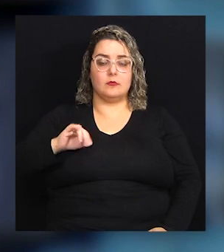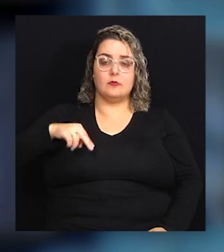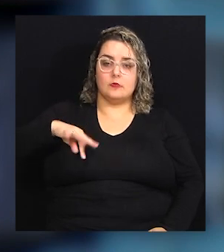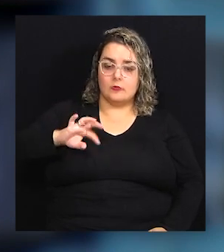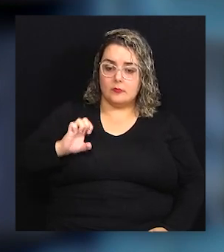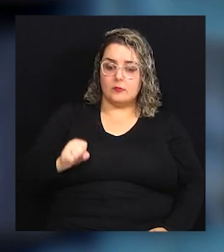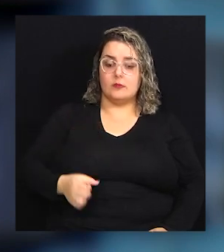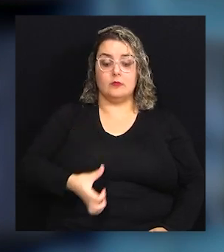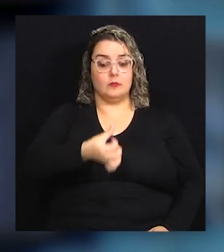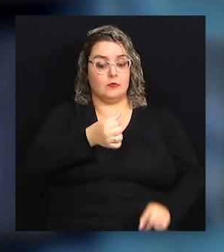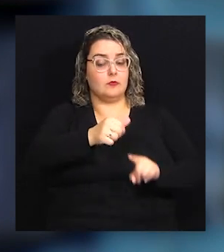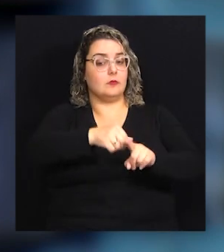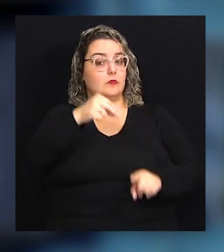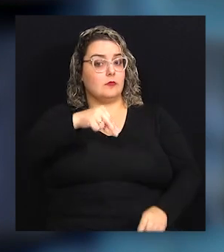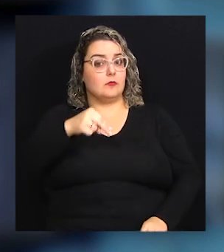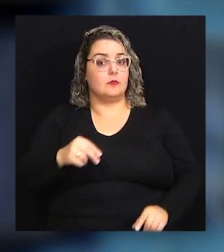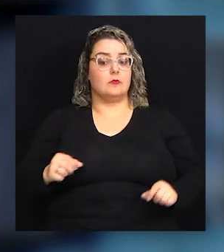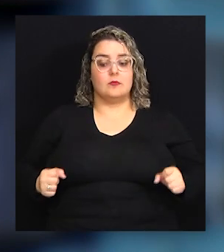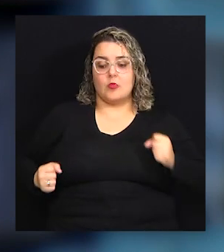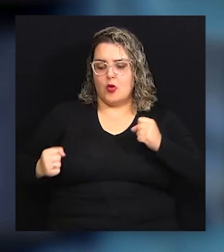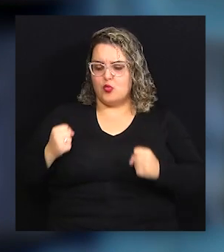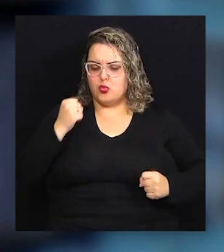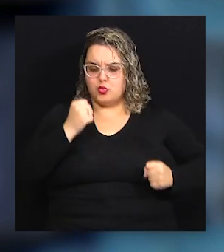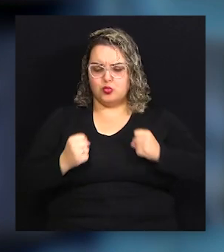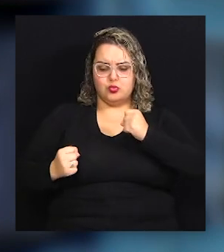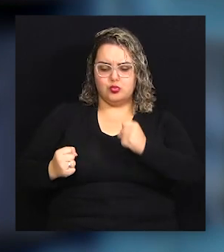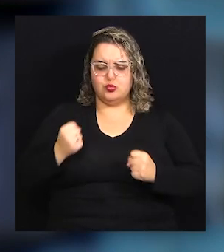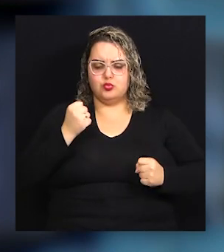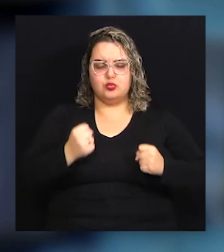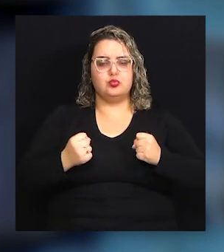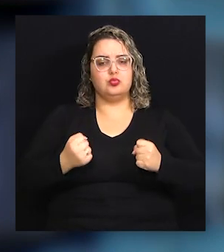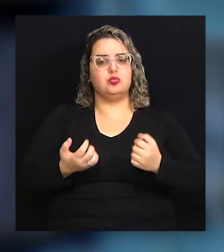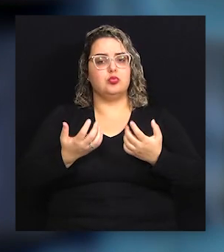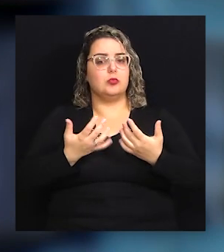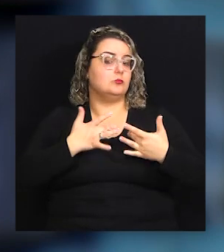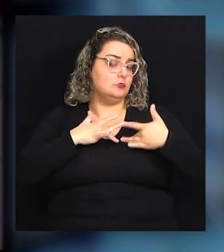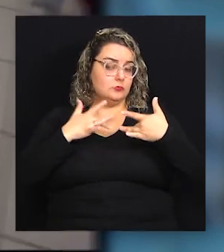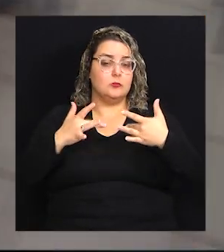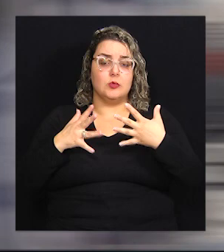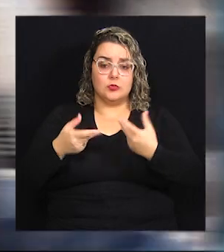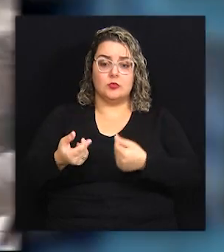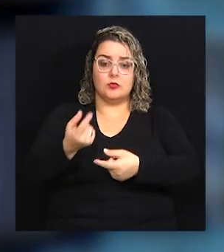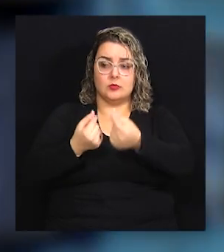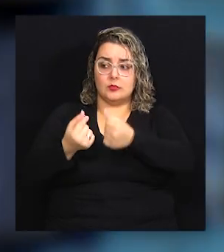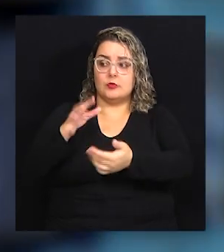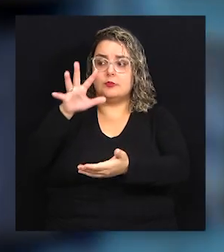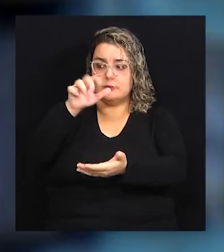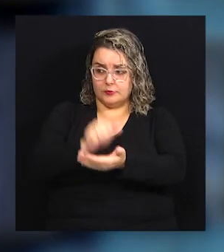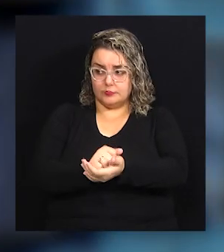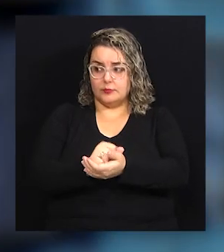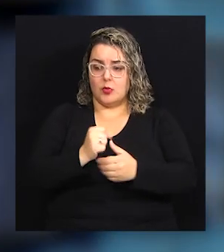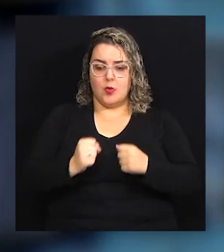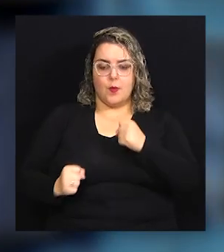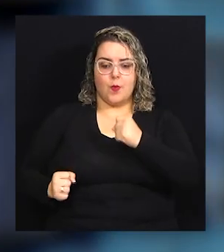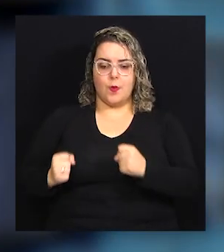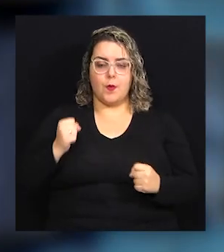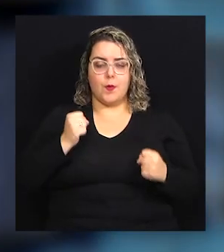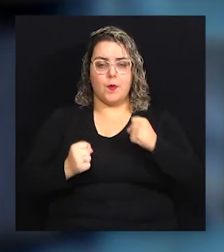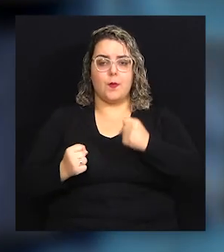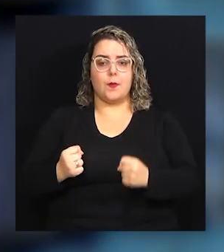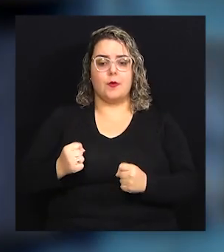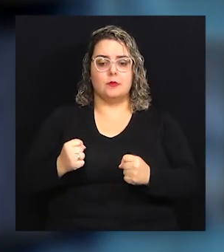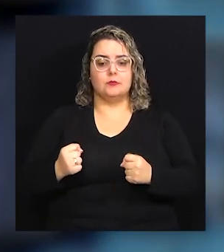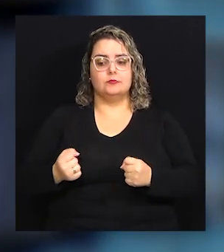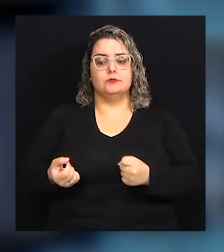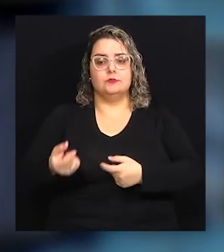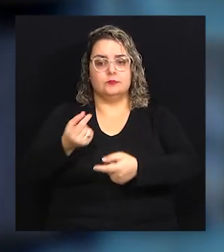6 de novembro, a nossa primeira corrida solidária. E todo o valor da inscrição da corrida,